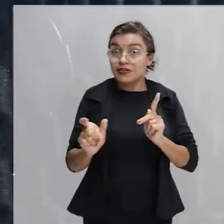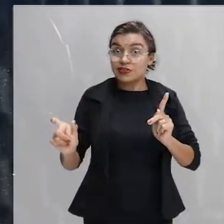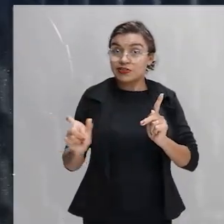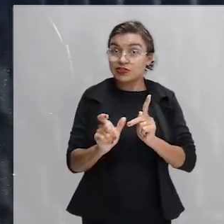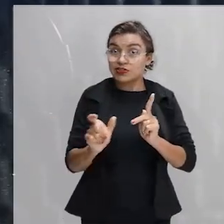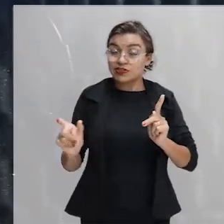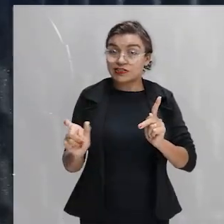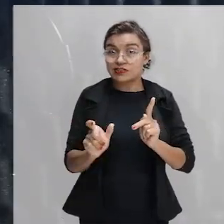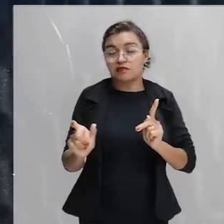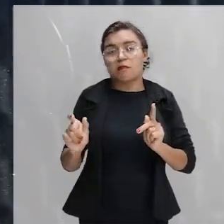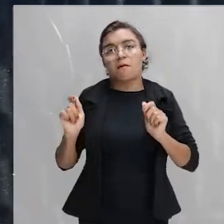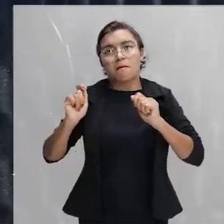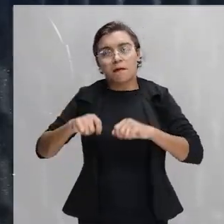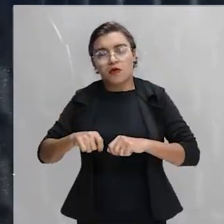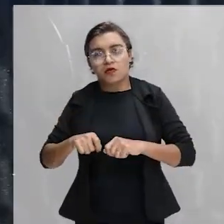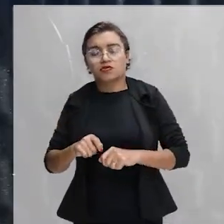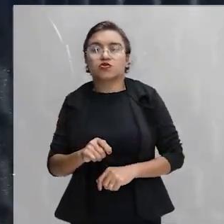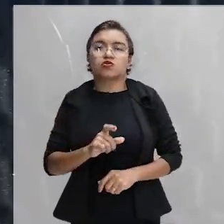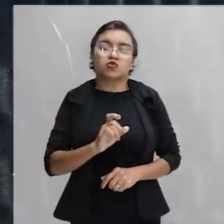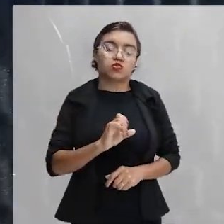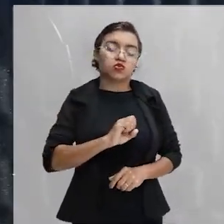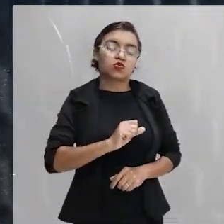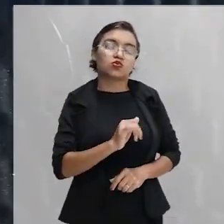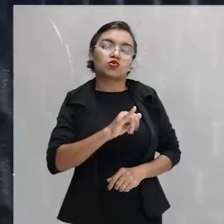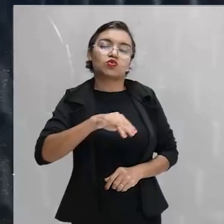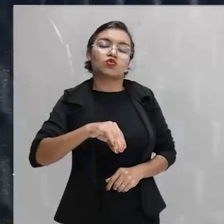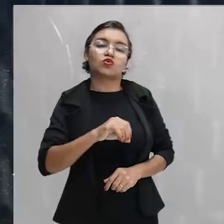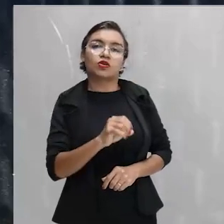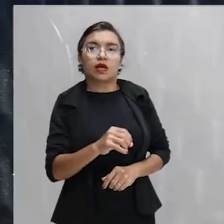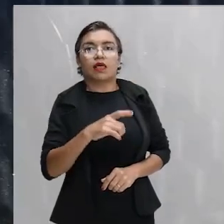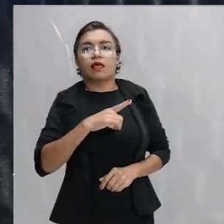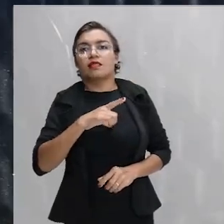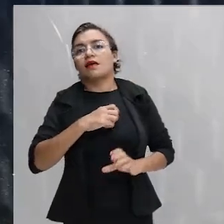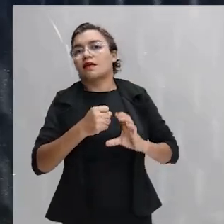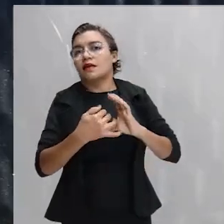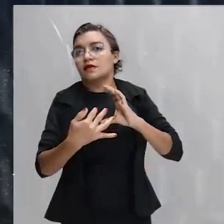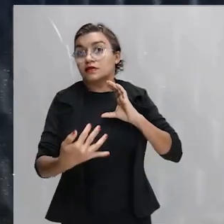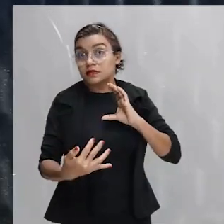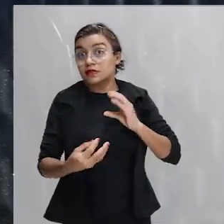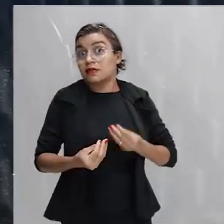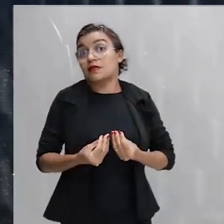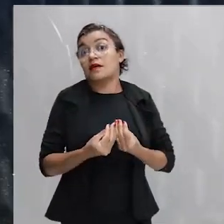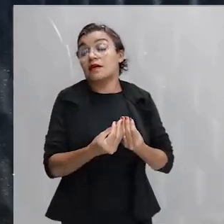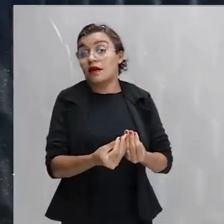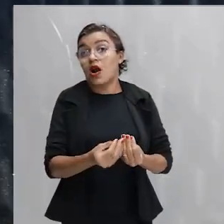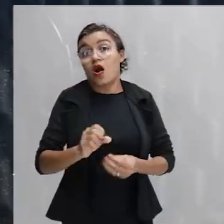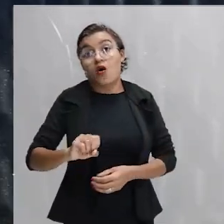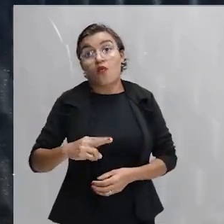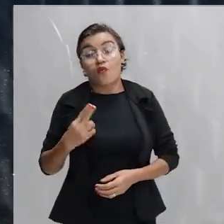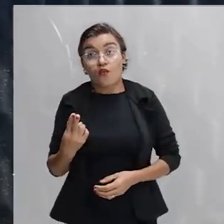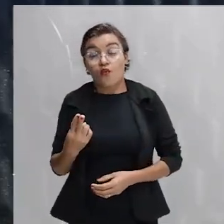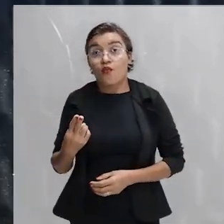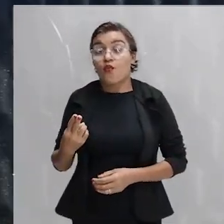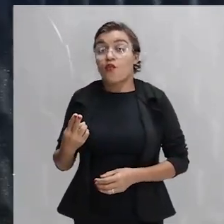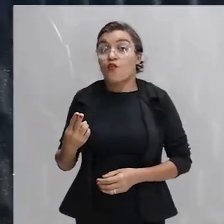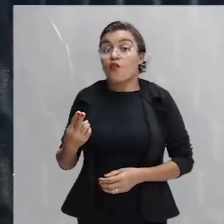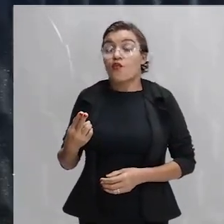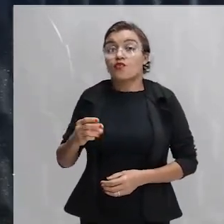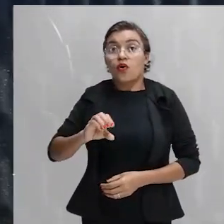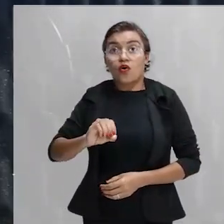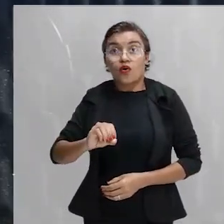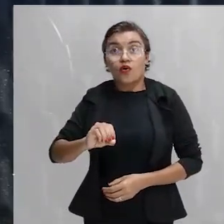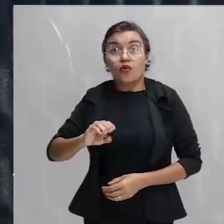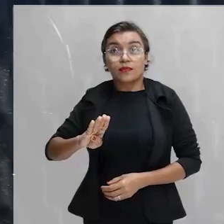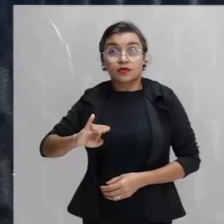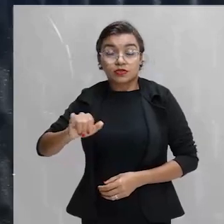sabe, predicativo pode ser de quem? Do sujeito, quando ele traz essa atribuição ao sujeito, ou do objeto, quando